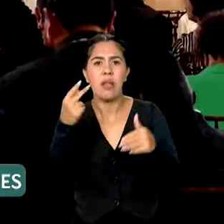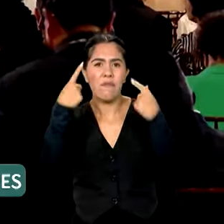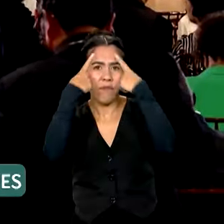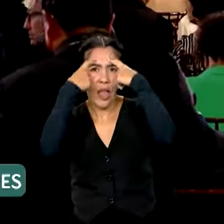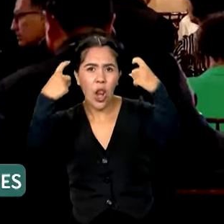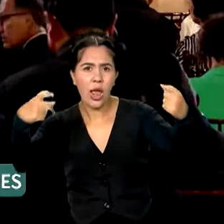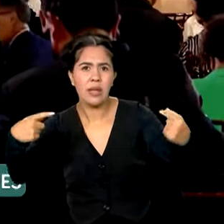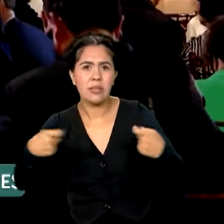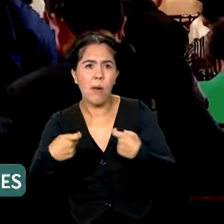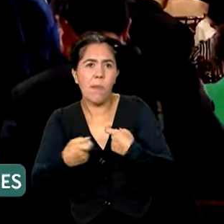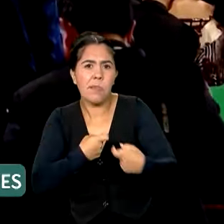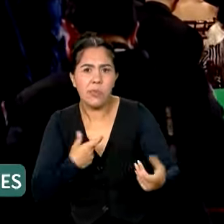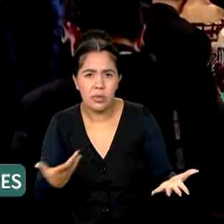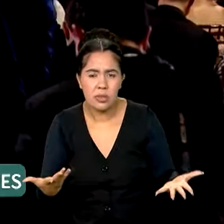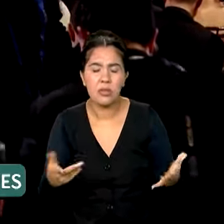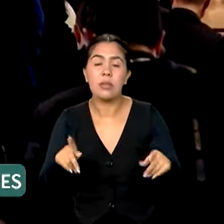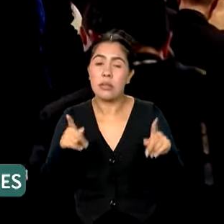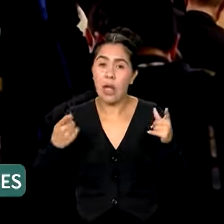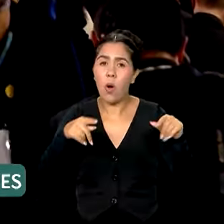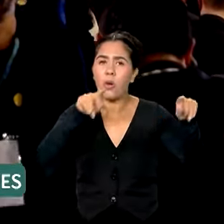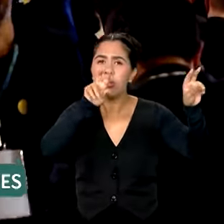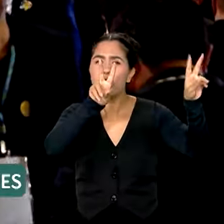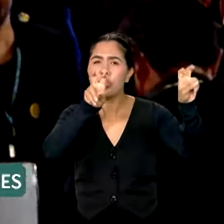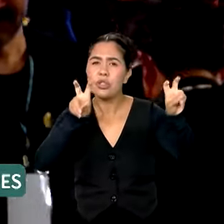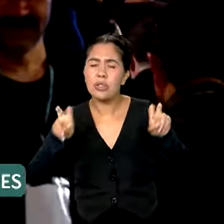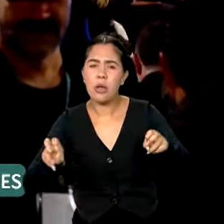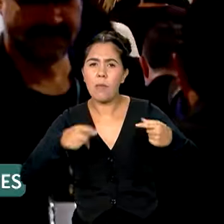Então, essas políticas públicas